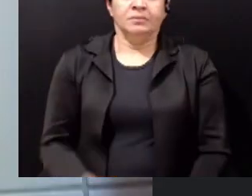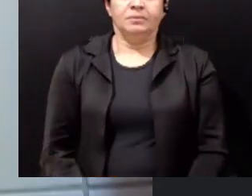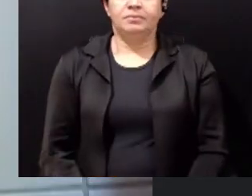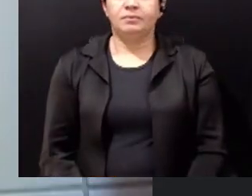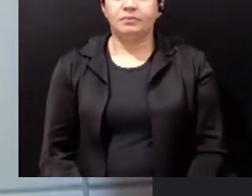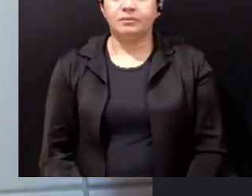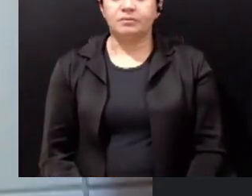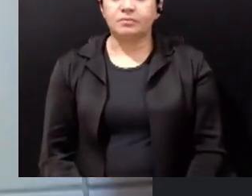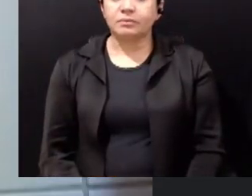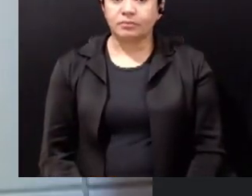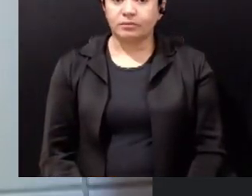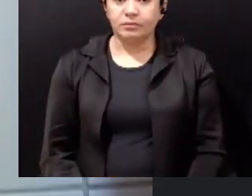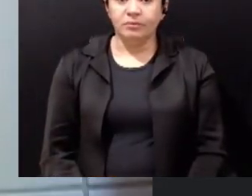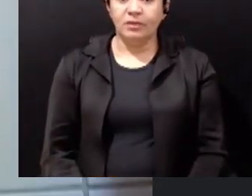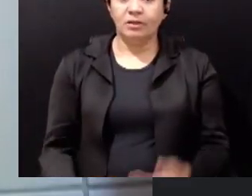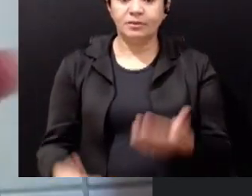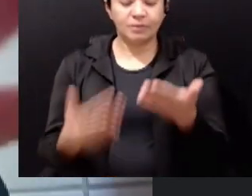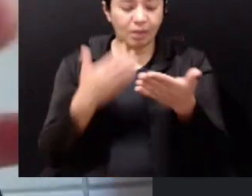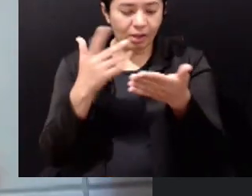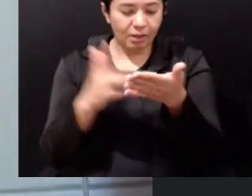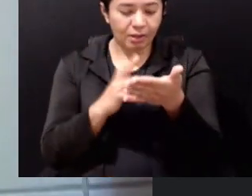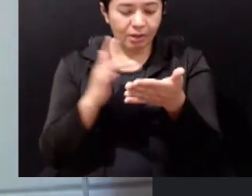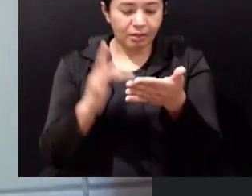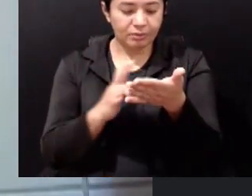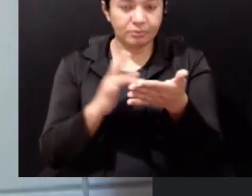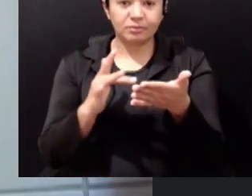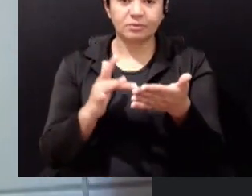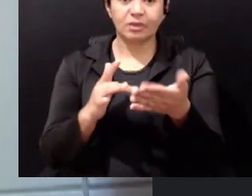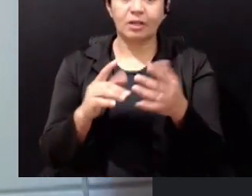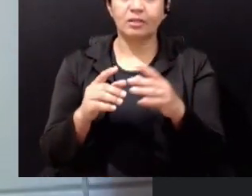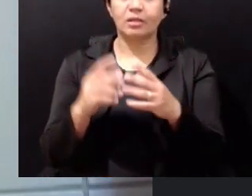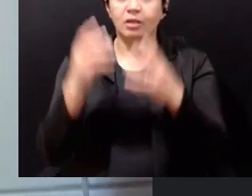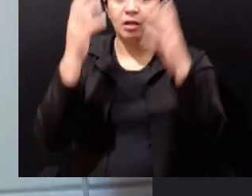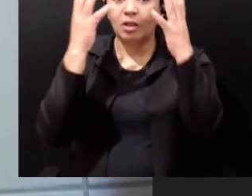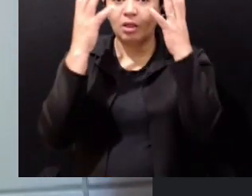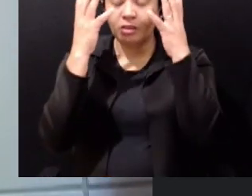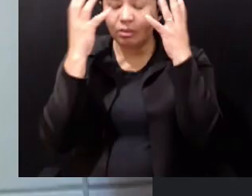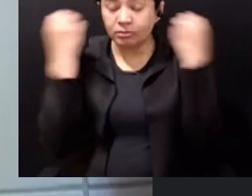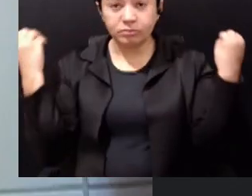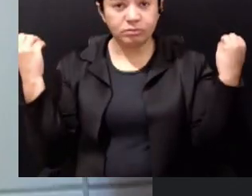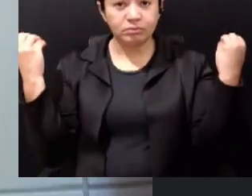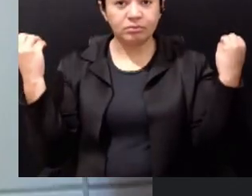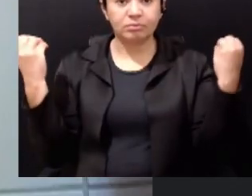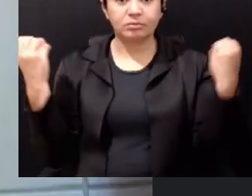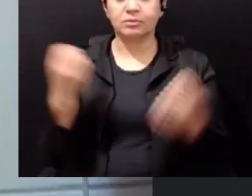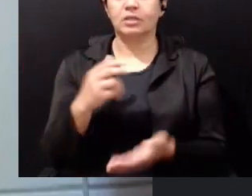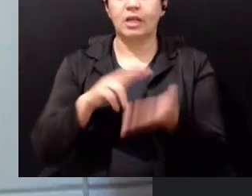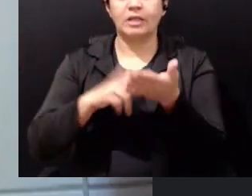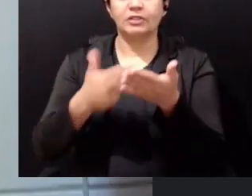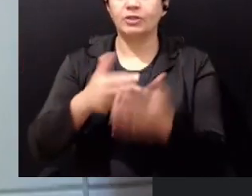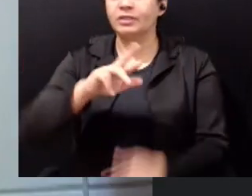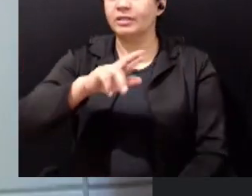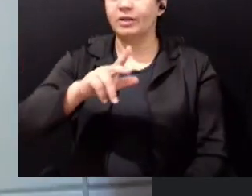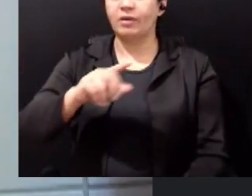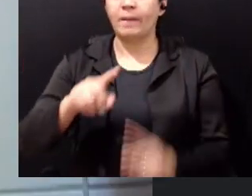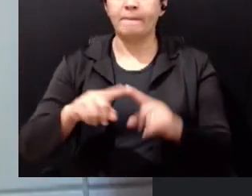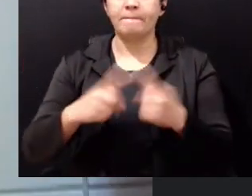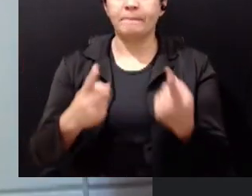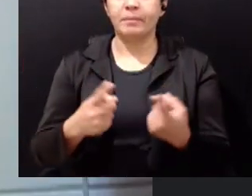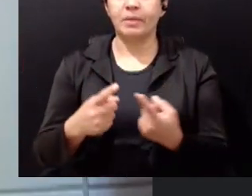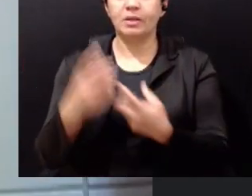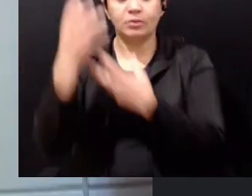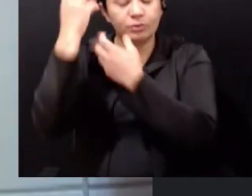você se entreter ali e o sono passa, né? Às vezes a pessoa nem é uma questão de uma insônia mesmo, é só uma questão de estilo,